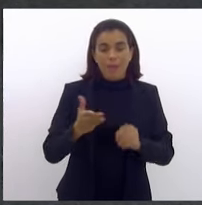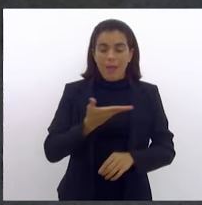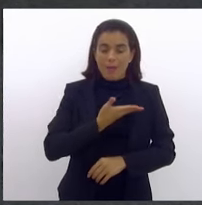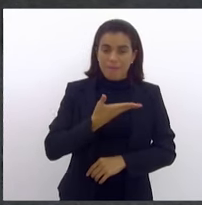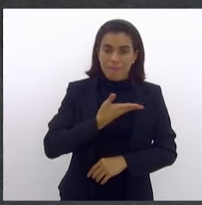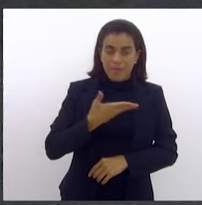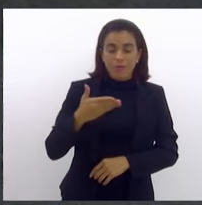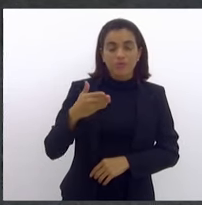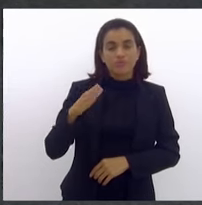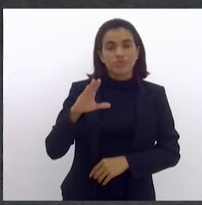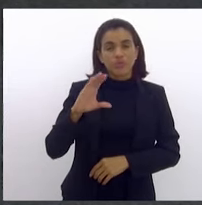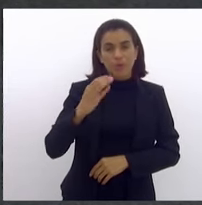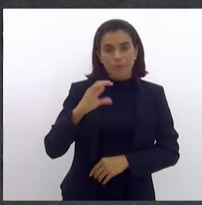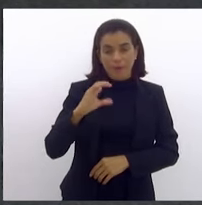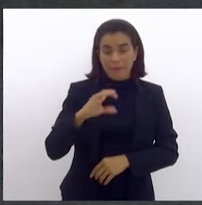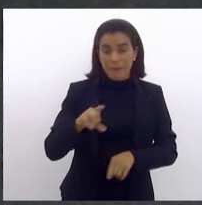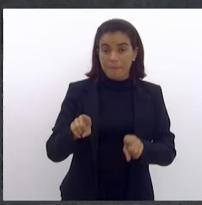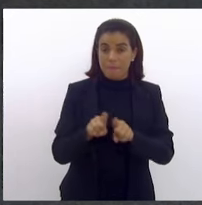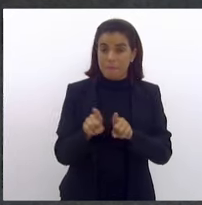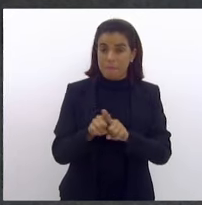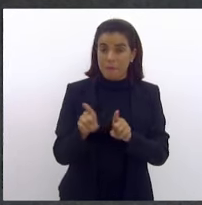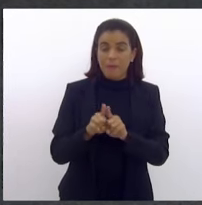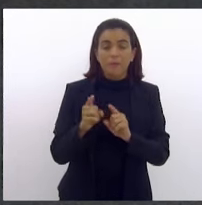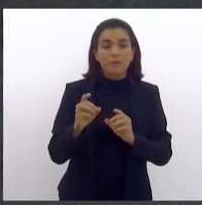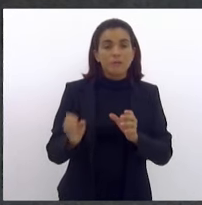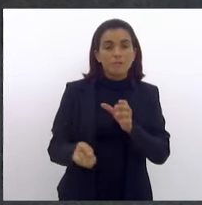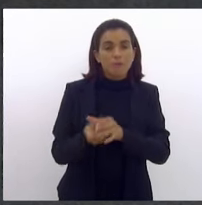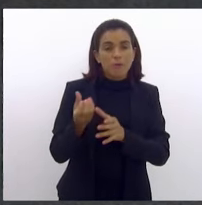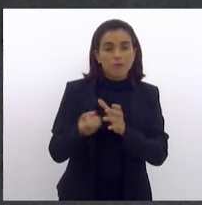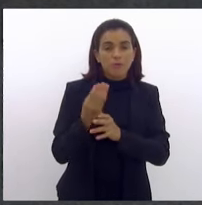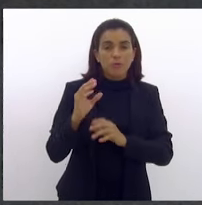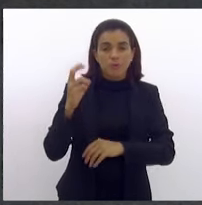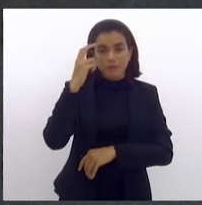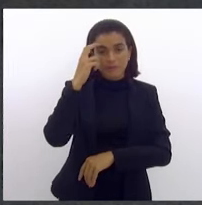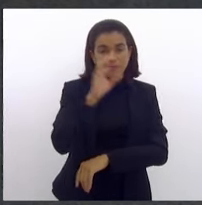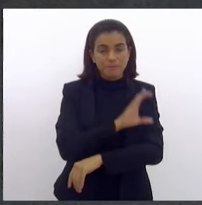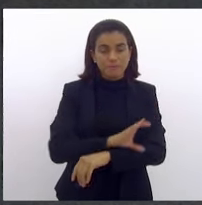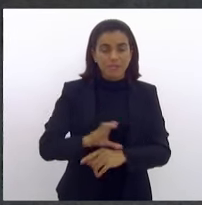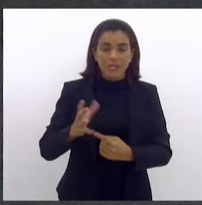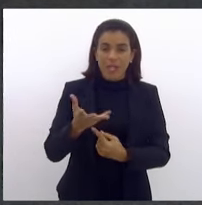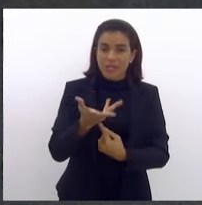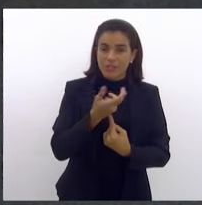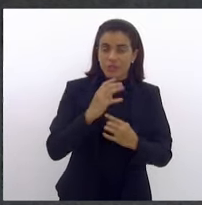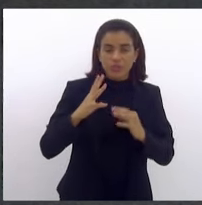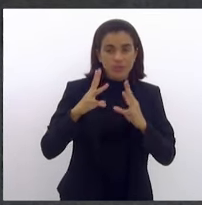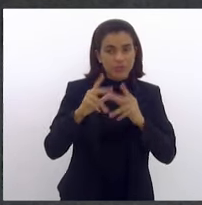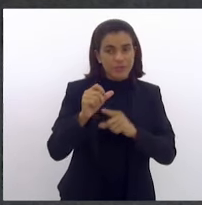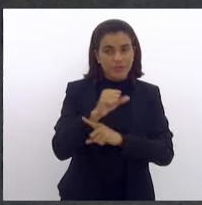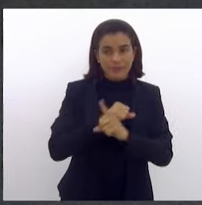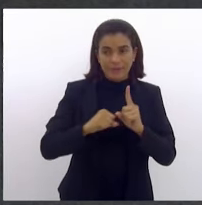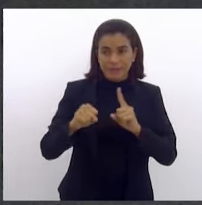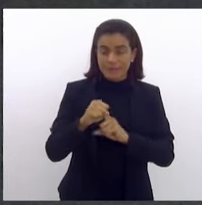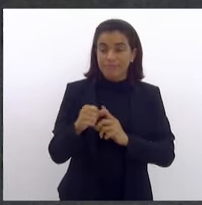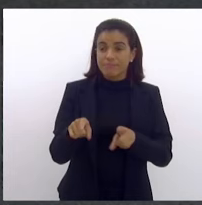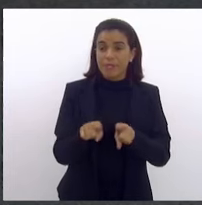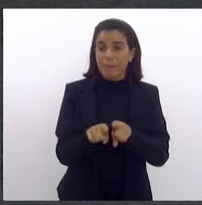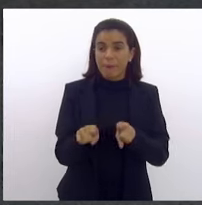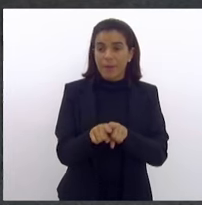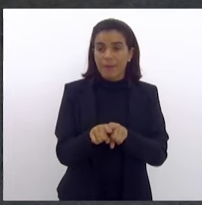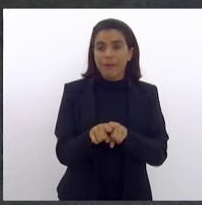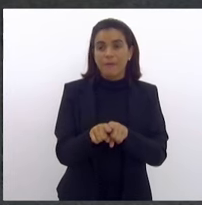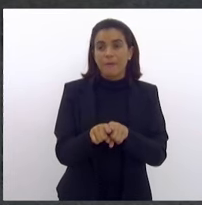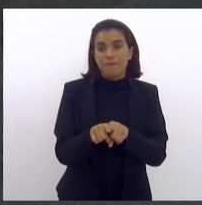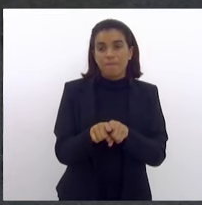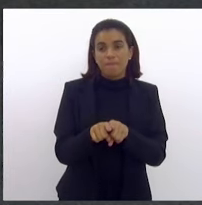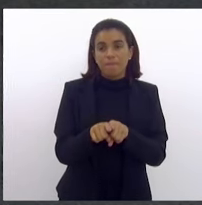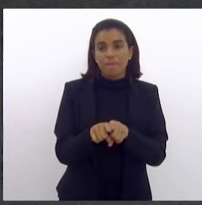Copacabana, Associação de Produtores Culturais, artistas, toda a sociedade. Quero dizer que, assim que